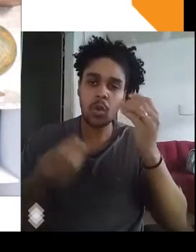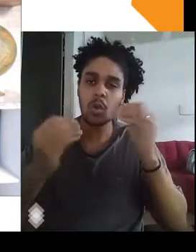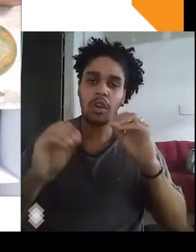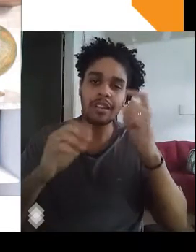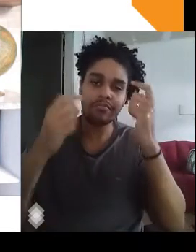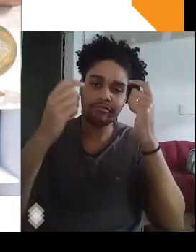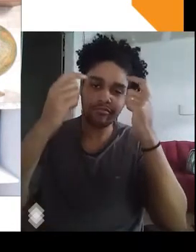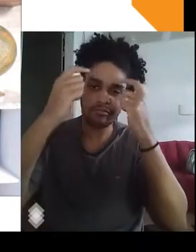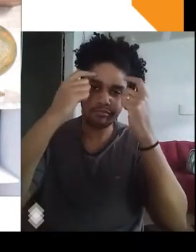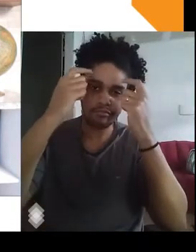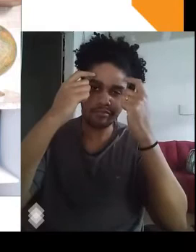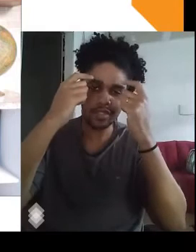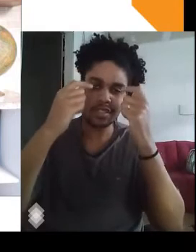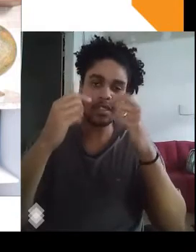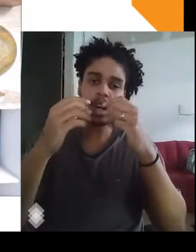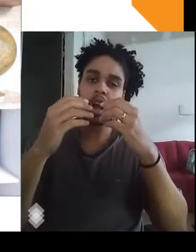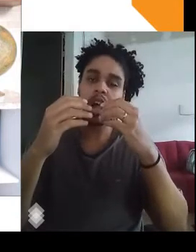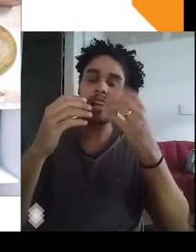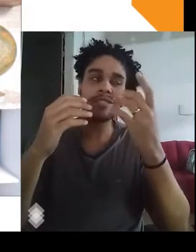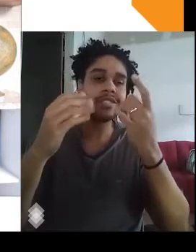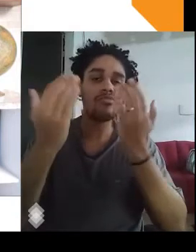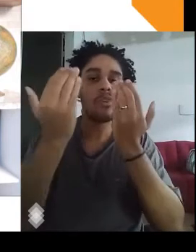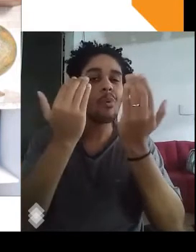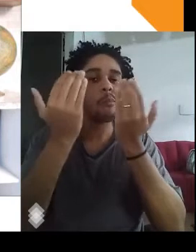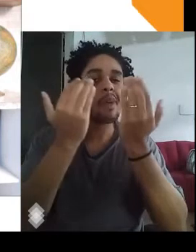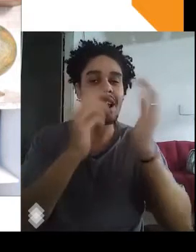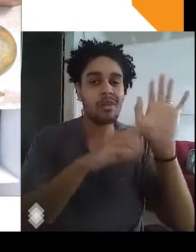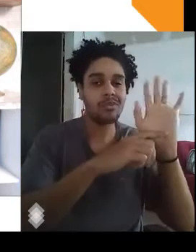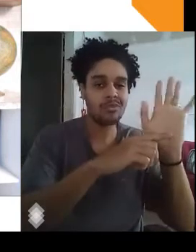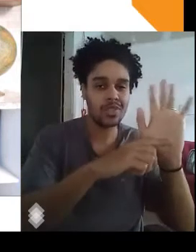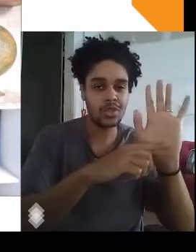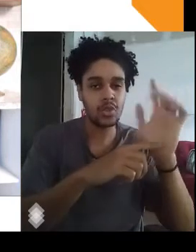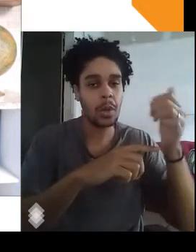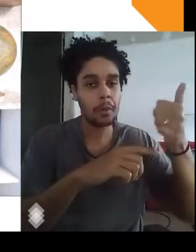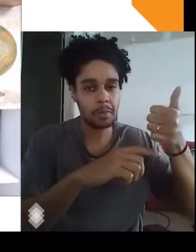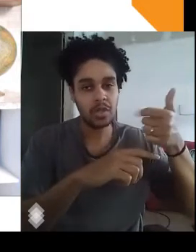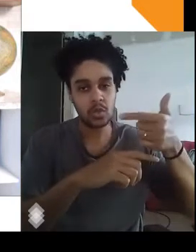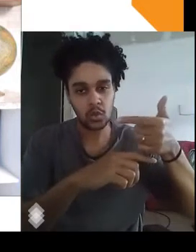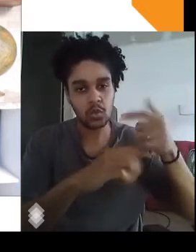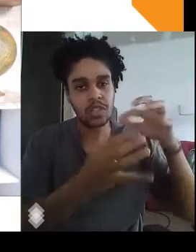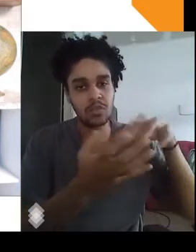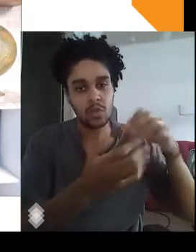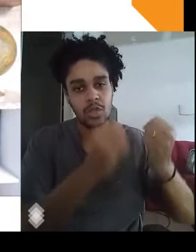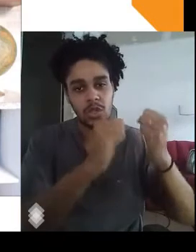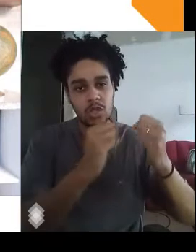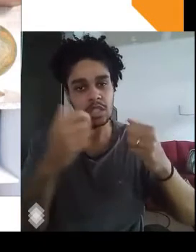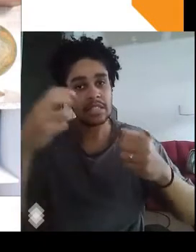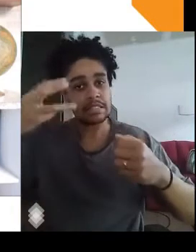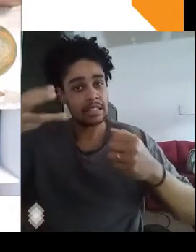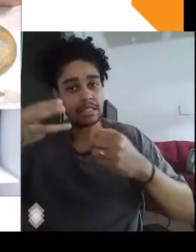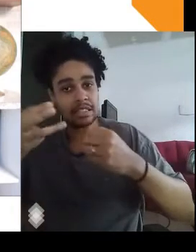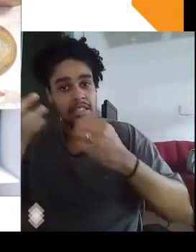E tentassem colocar aí na cabeça de vocês, na memória, a comparação entre aquele vídeo da primeira e segunda Revolução Industrial do